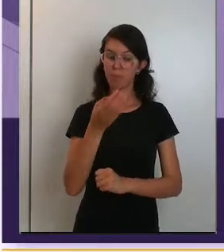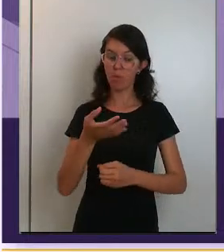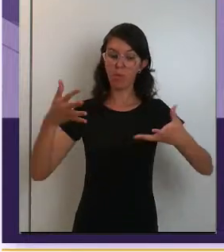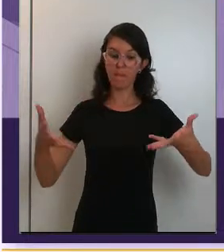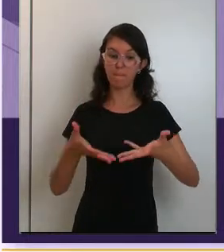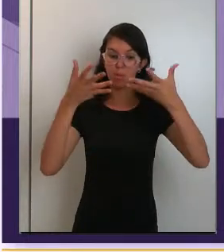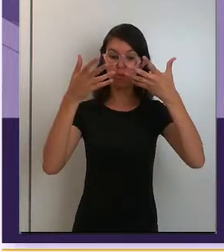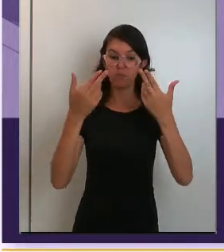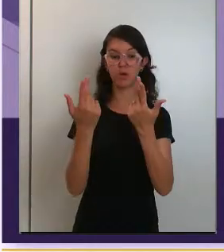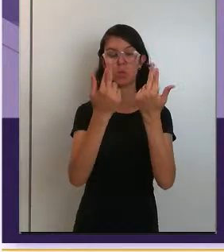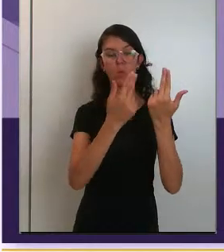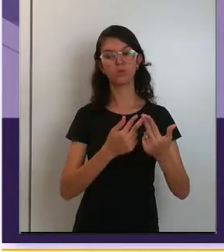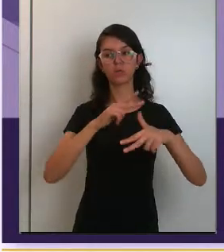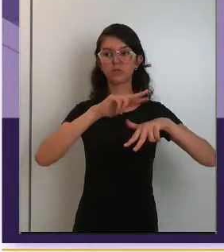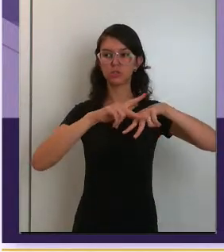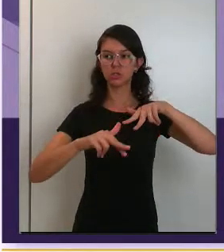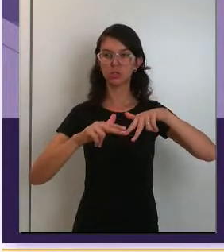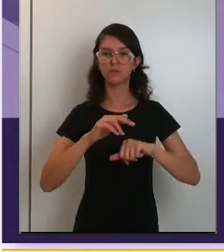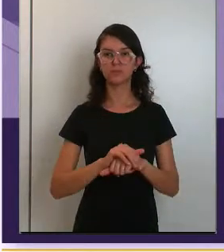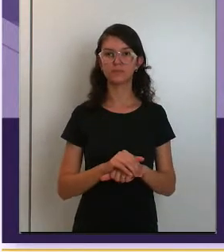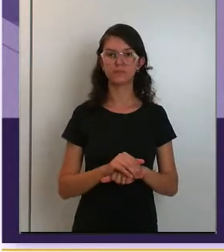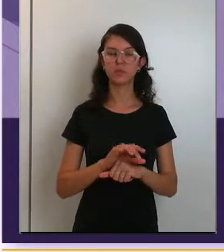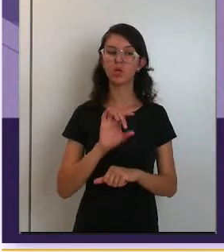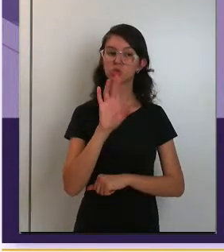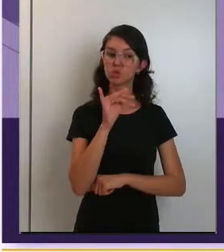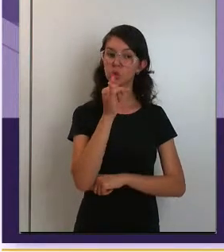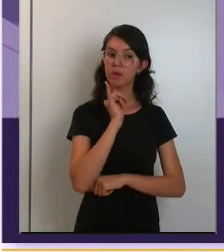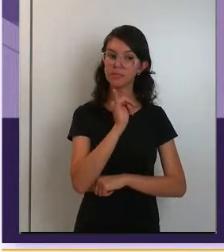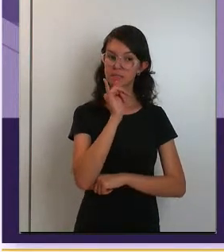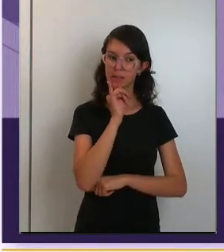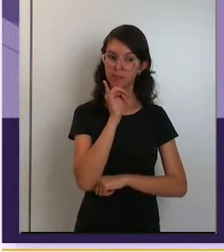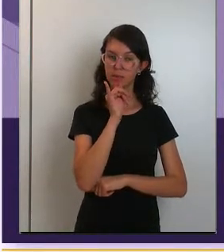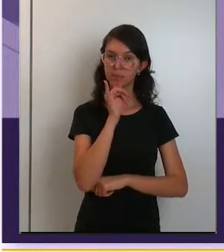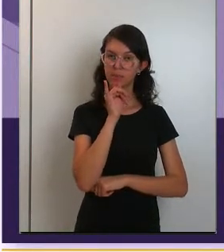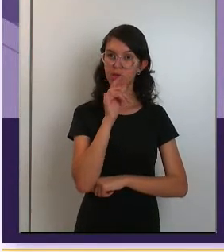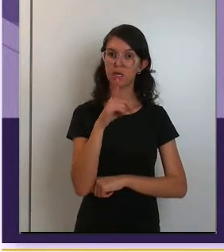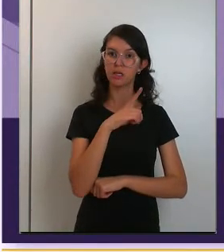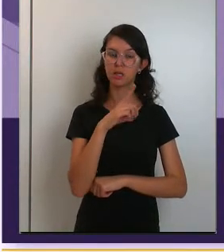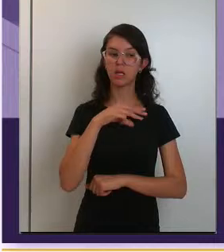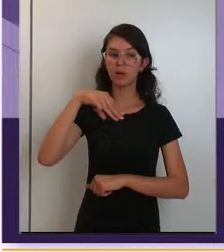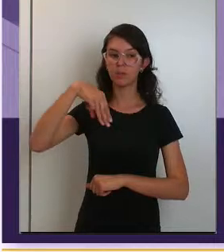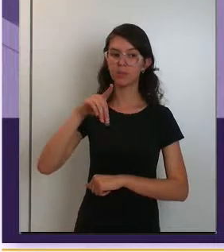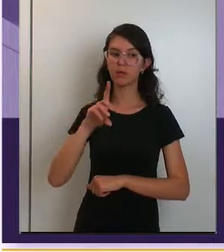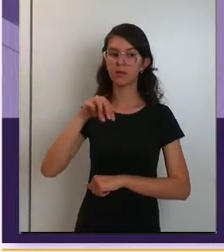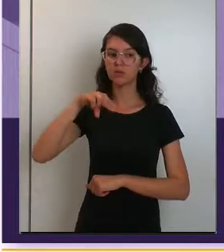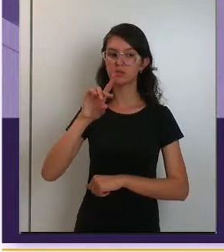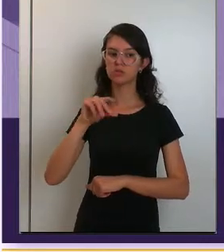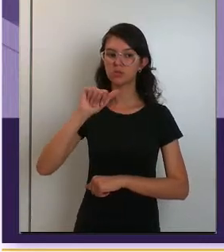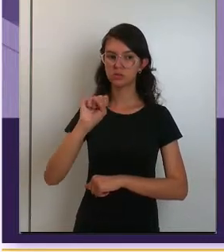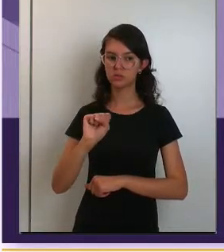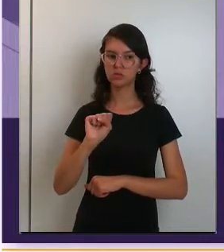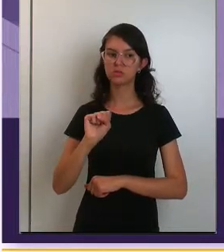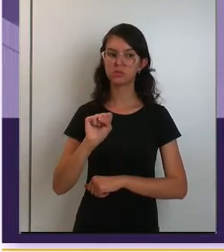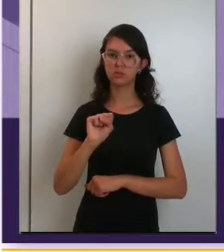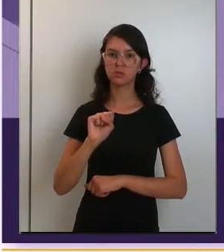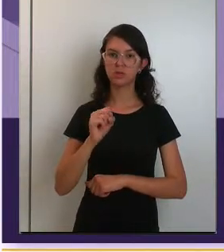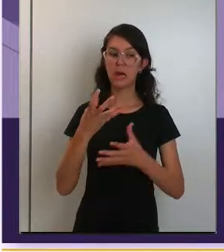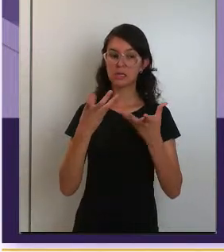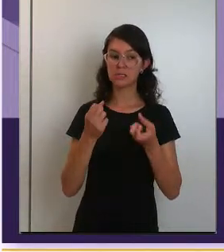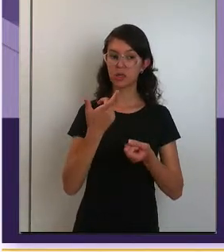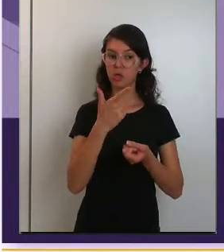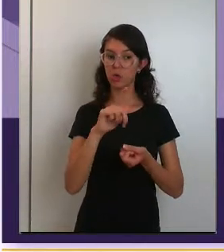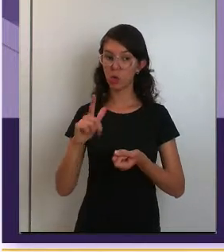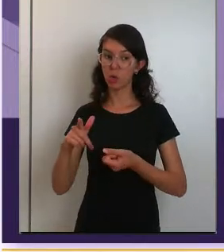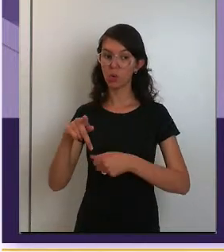gênero. E, a título de exemplo, eu trouxe aqui algumas medidas que foram adotadas recentemente em alguns países da